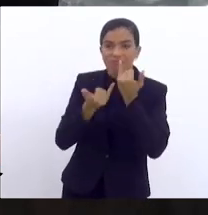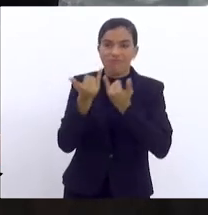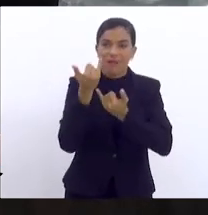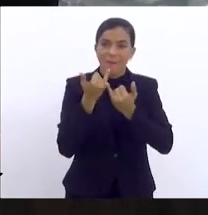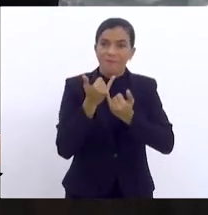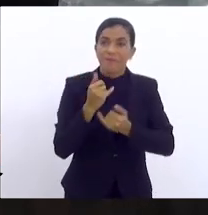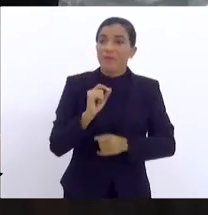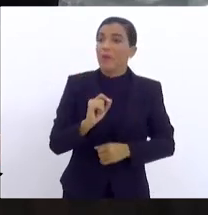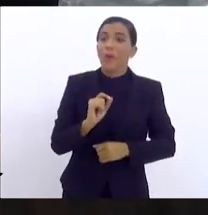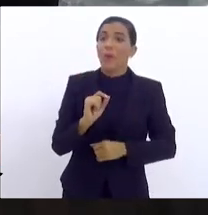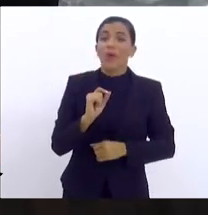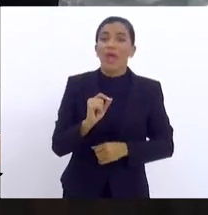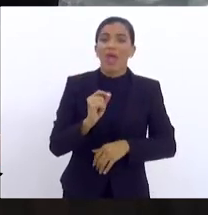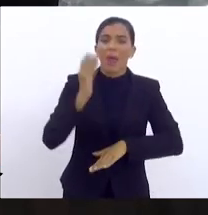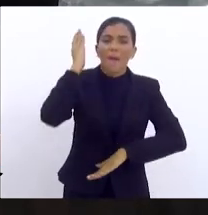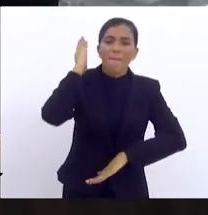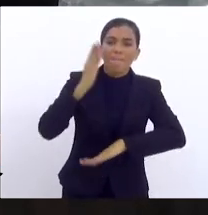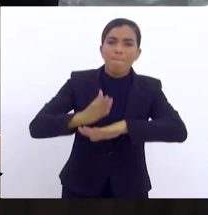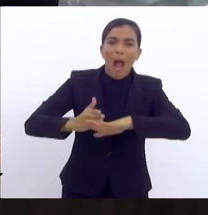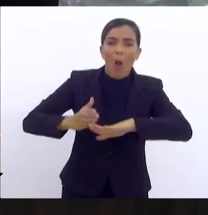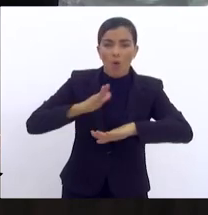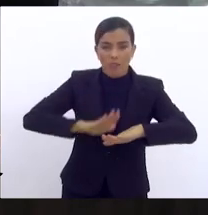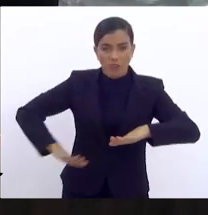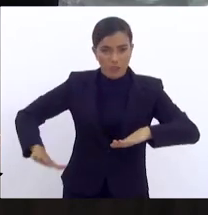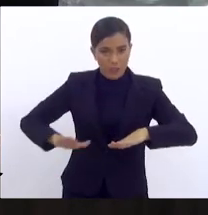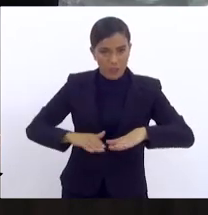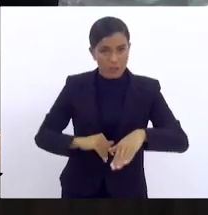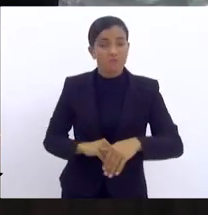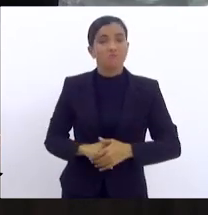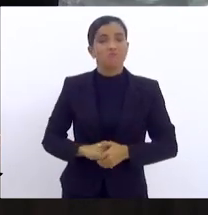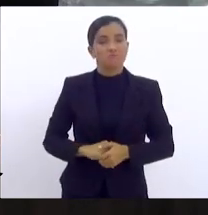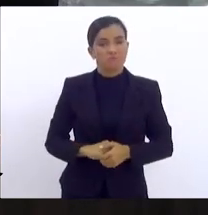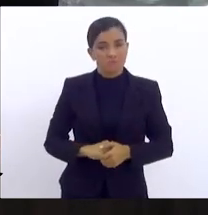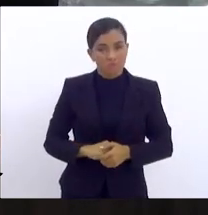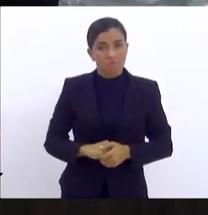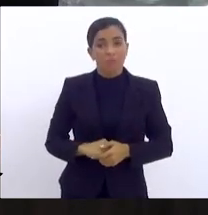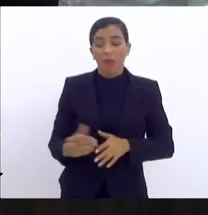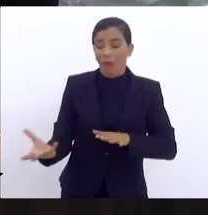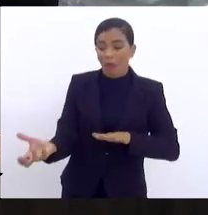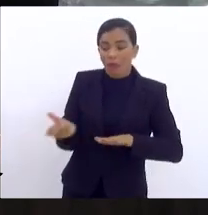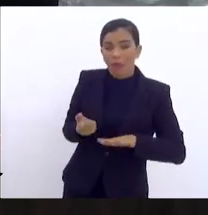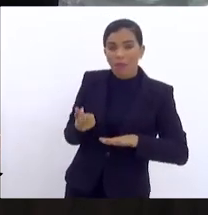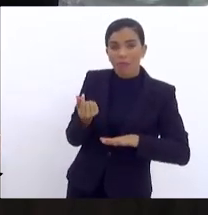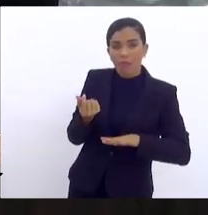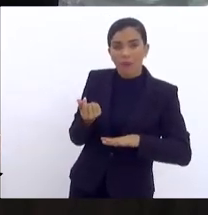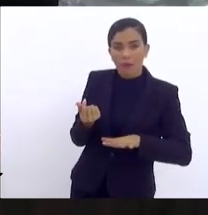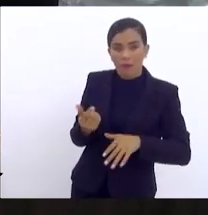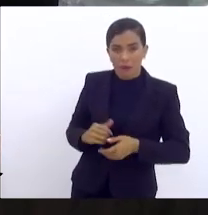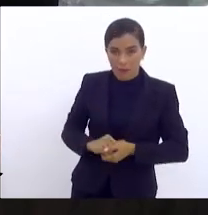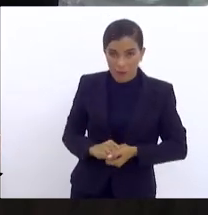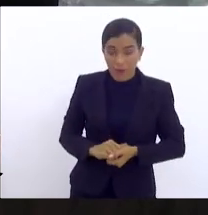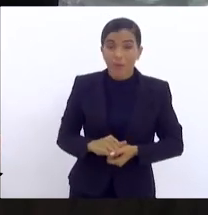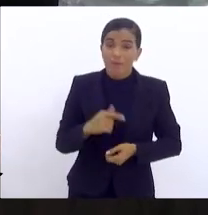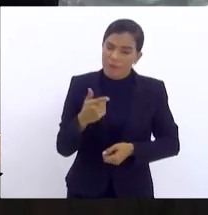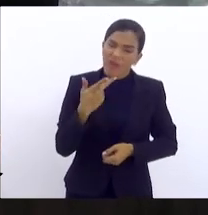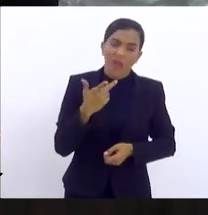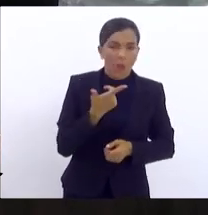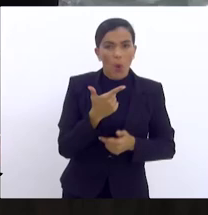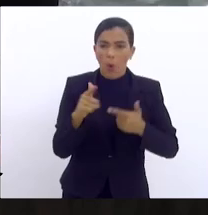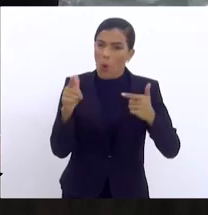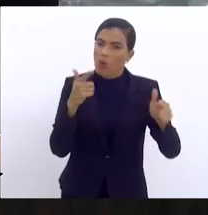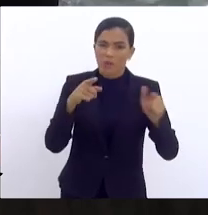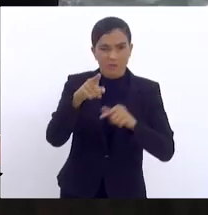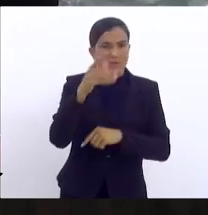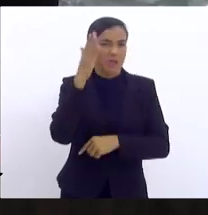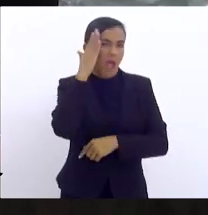cortar dedo de criança para que desse dinheiro aí tem outros desdobramentos os senhores